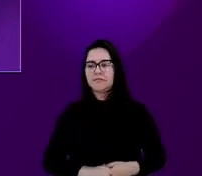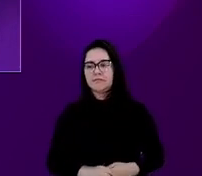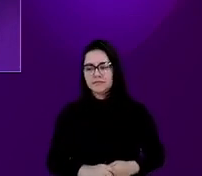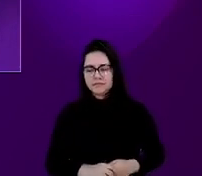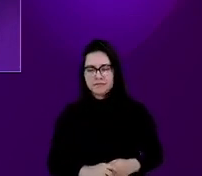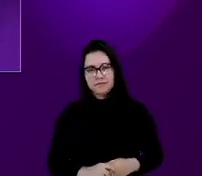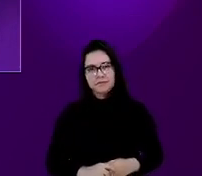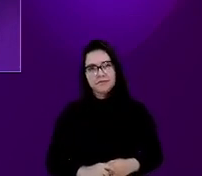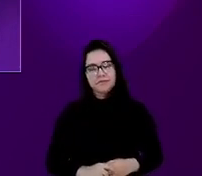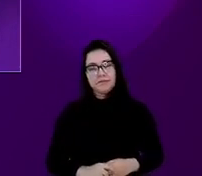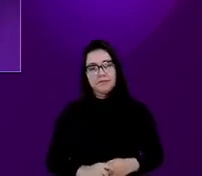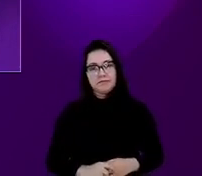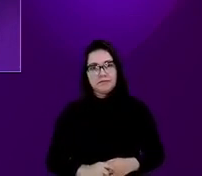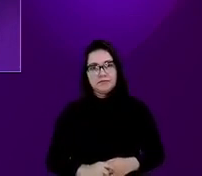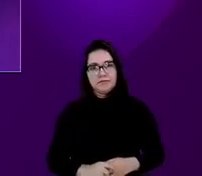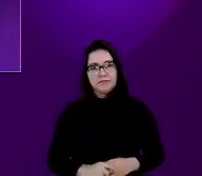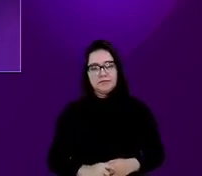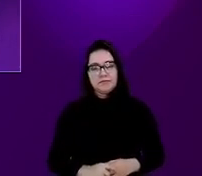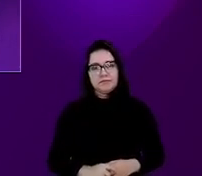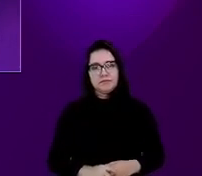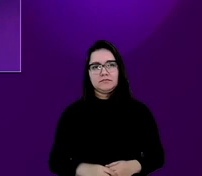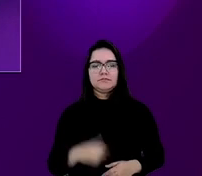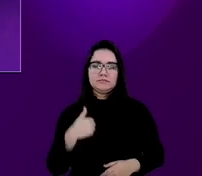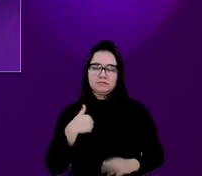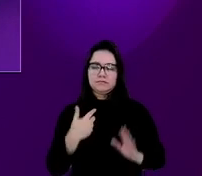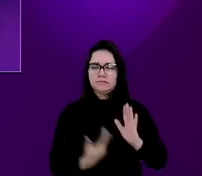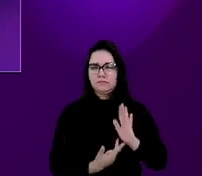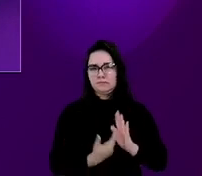tem. Eu sou cirurgião oncológico,